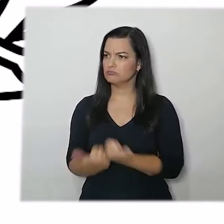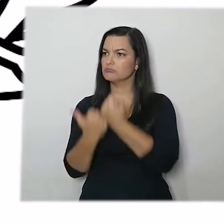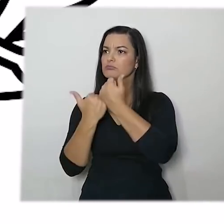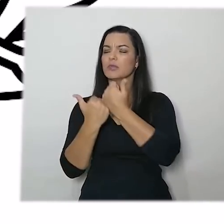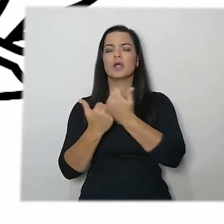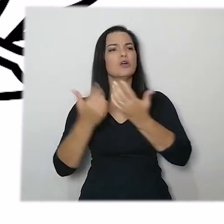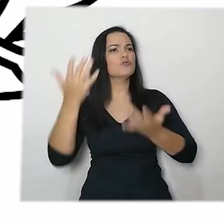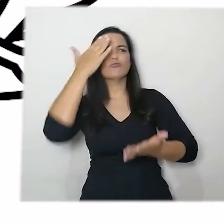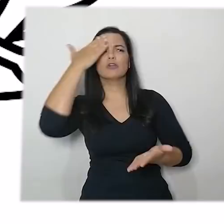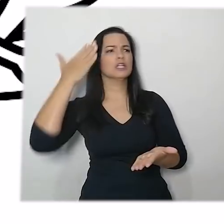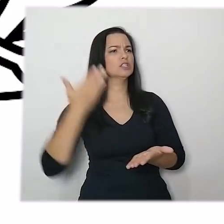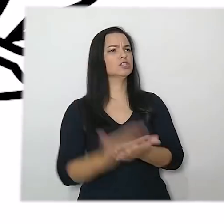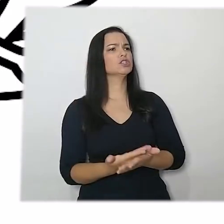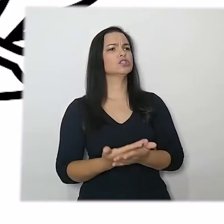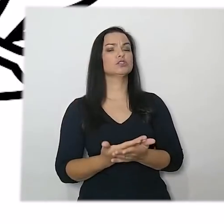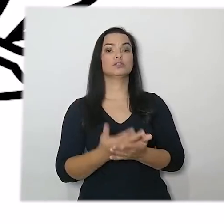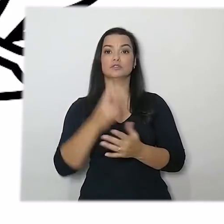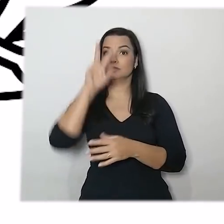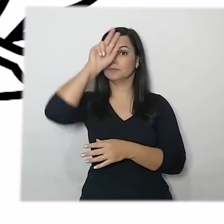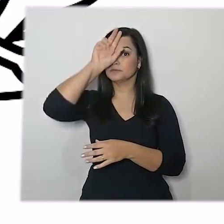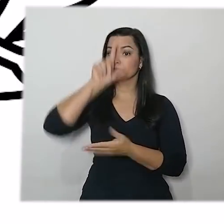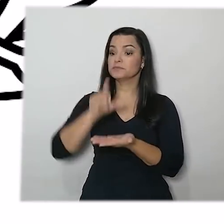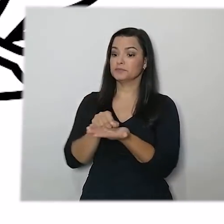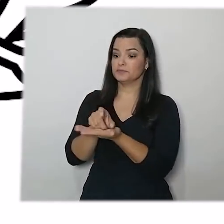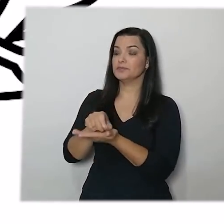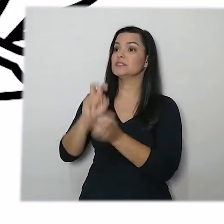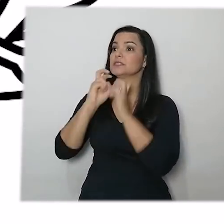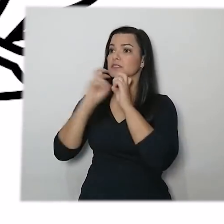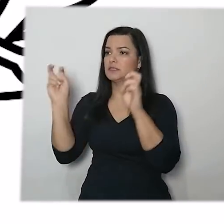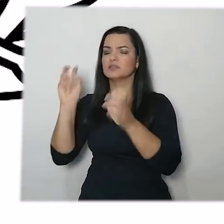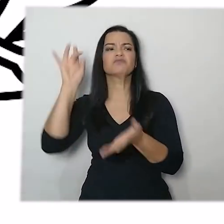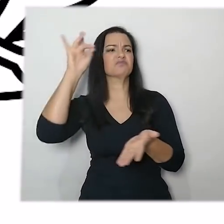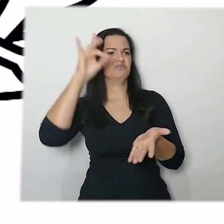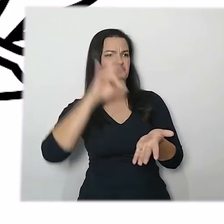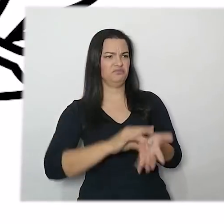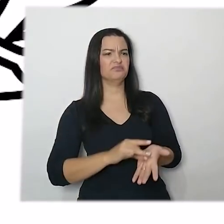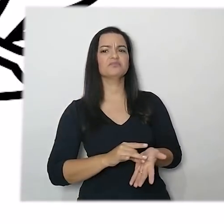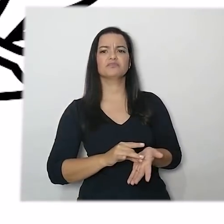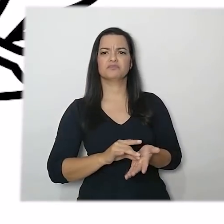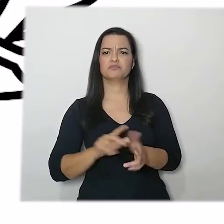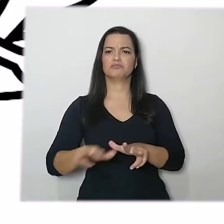formiga gritava. É mesmo, o camaleão concordava.